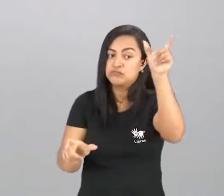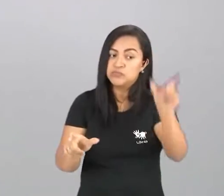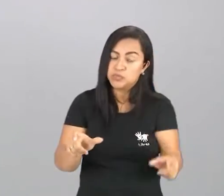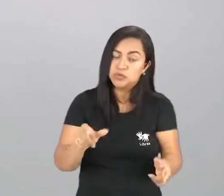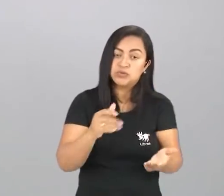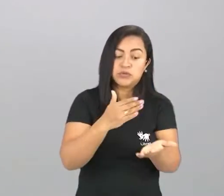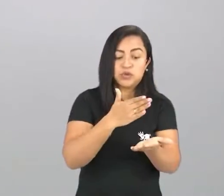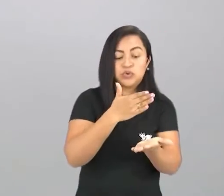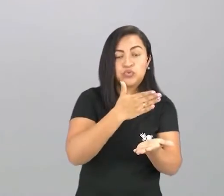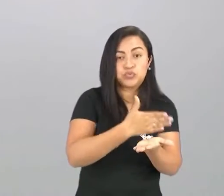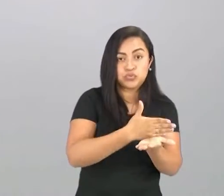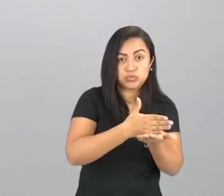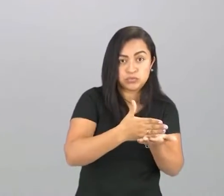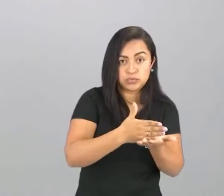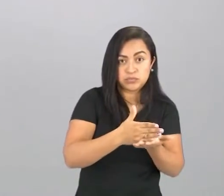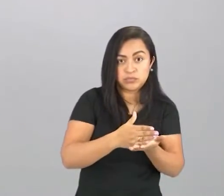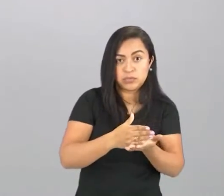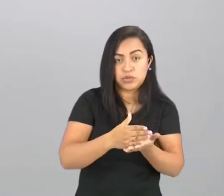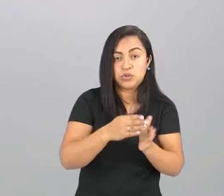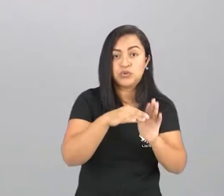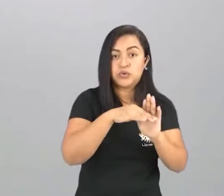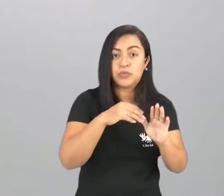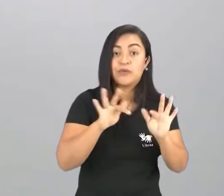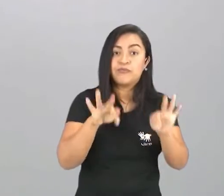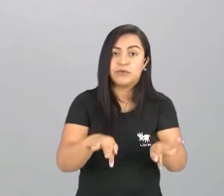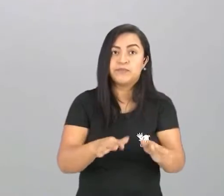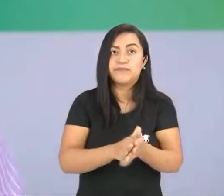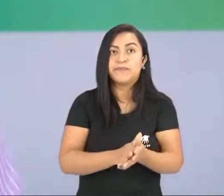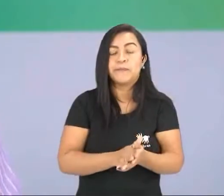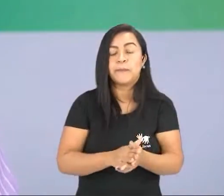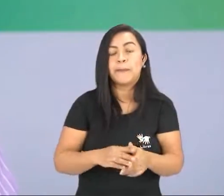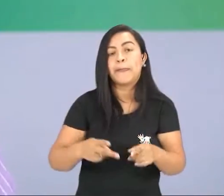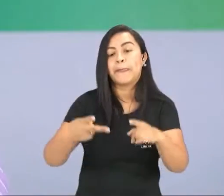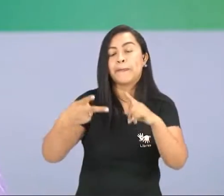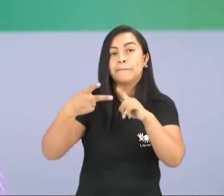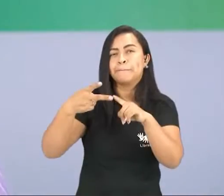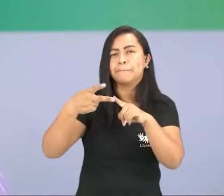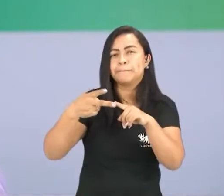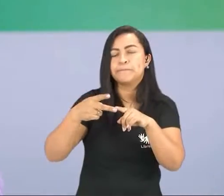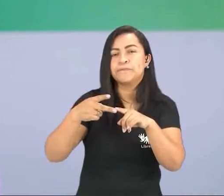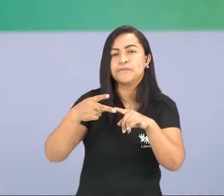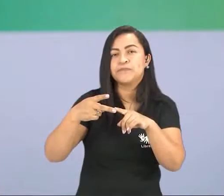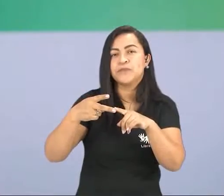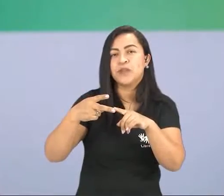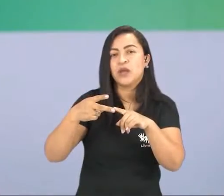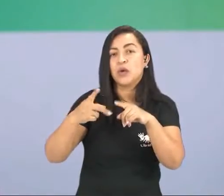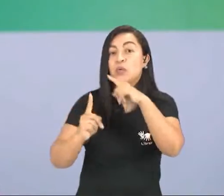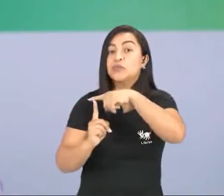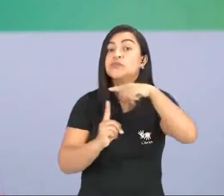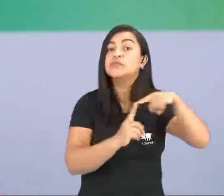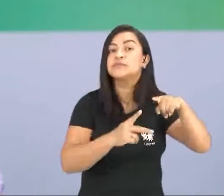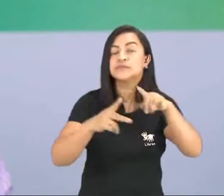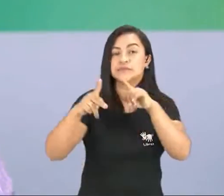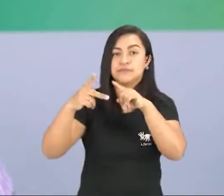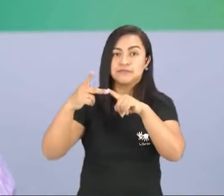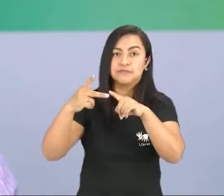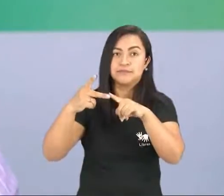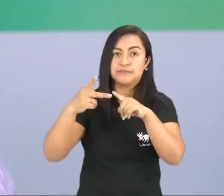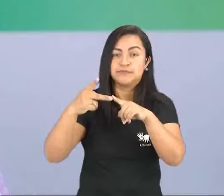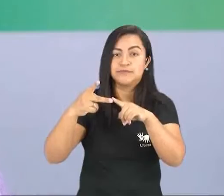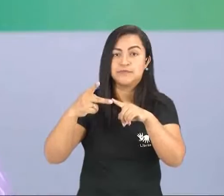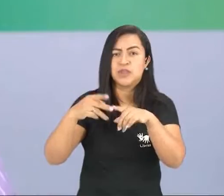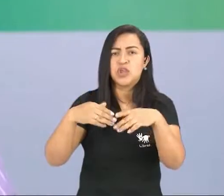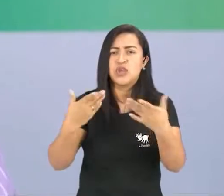desenvolvimento e uma conclusão. Ok? Próximo tipo textual que falamos seria do texto narrativo. E onde